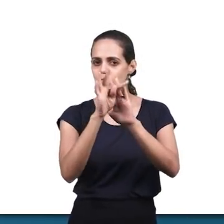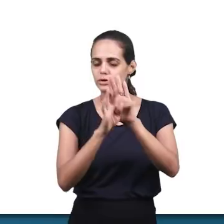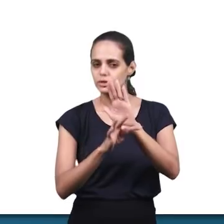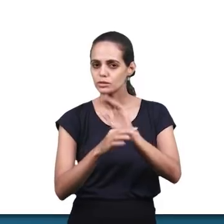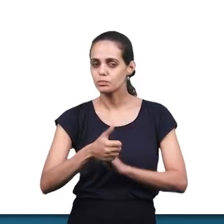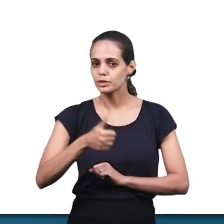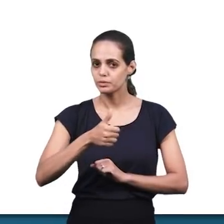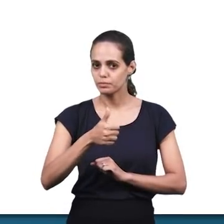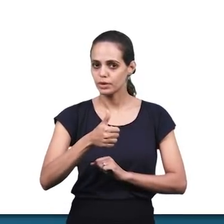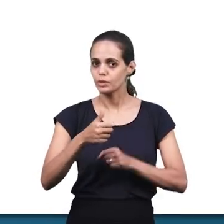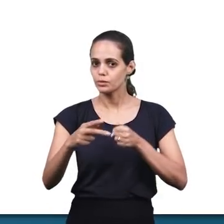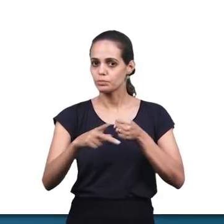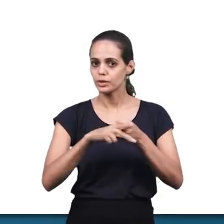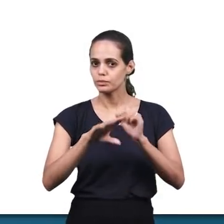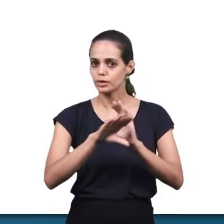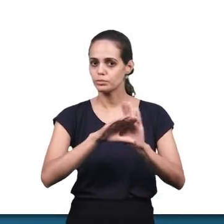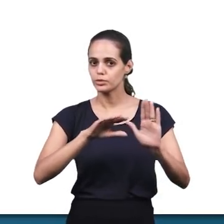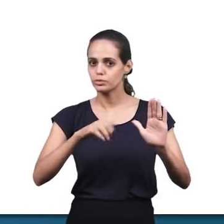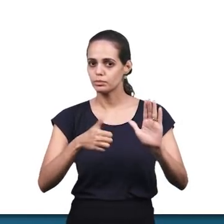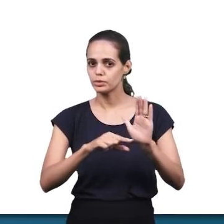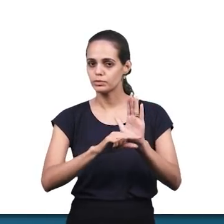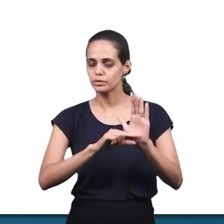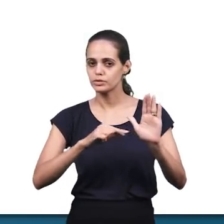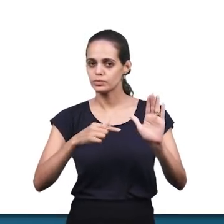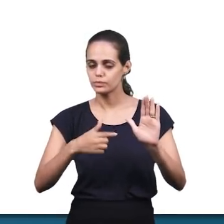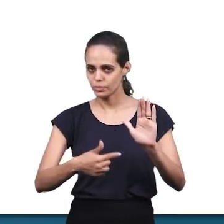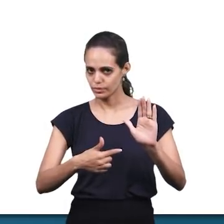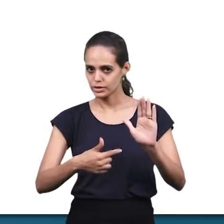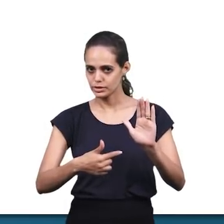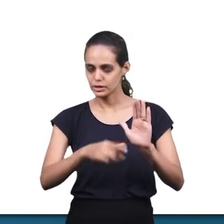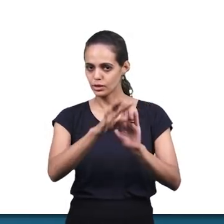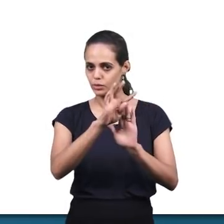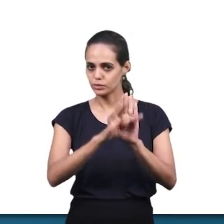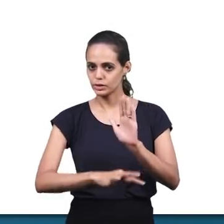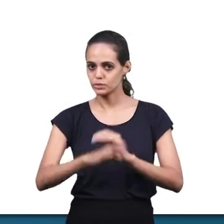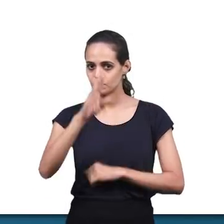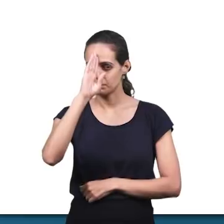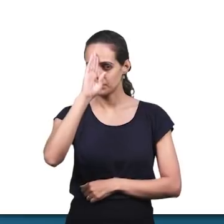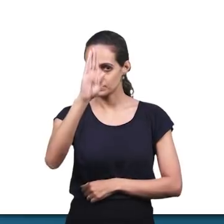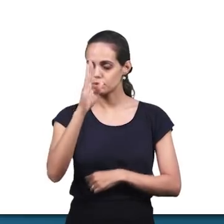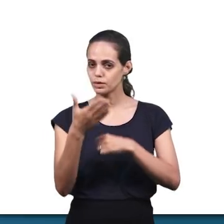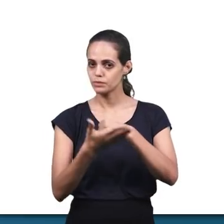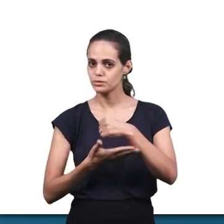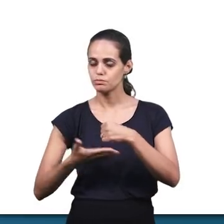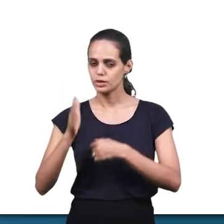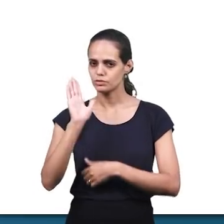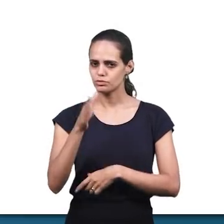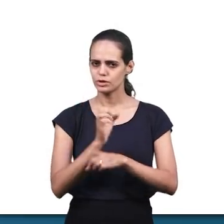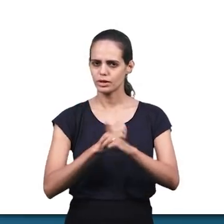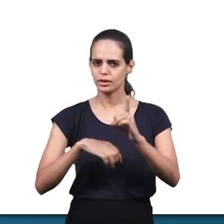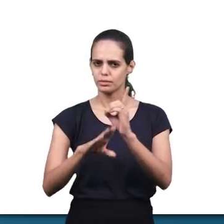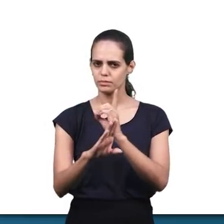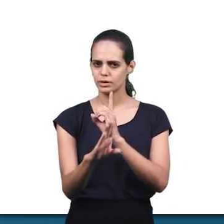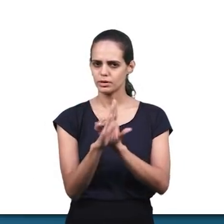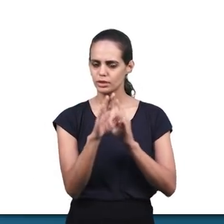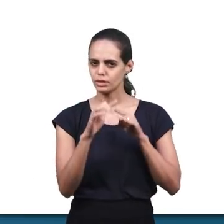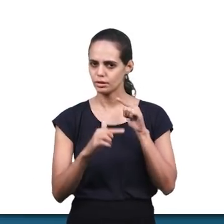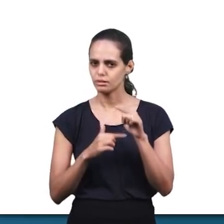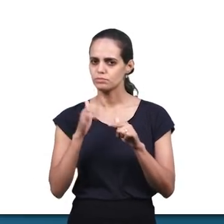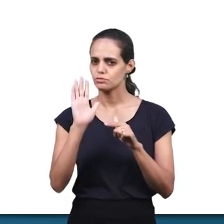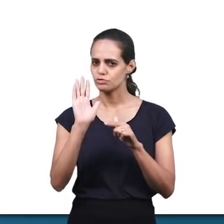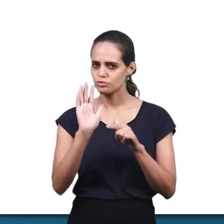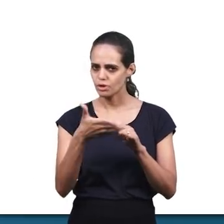em 1 Pedro, capítulo 1, verso 2, que é o texto básico que foi trabalhado em toda a Escola Bíblica Dominical.